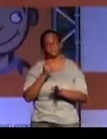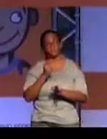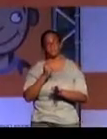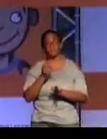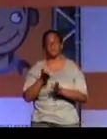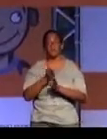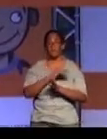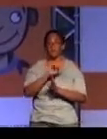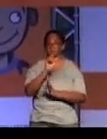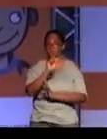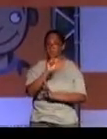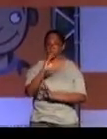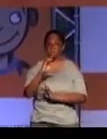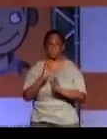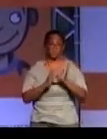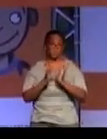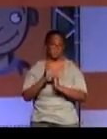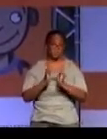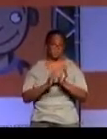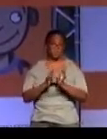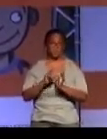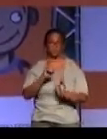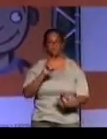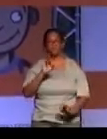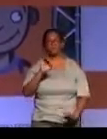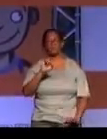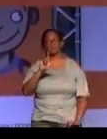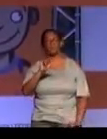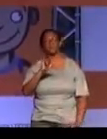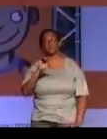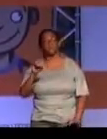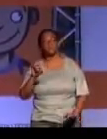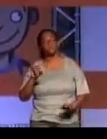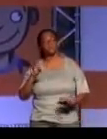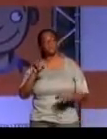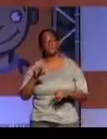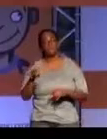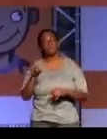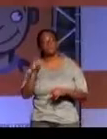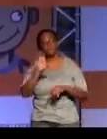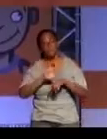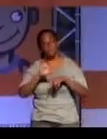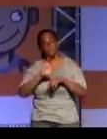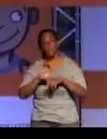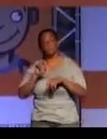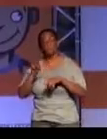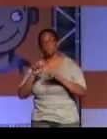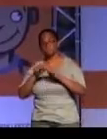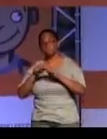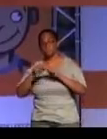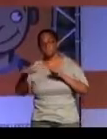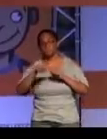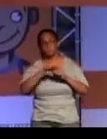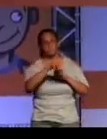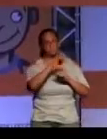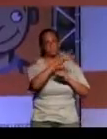de Cristo, por variolação, pústula de varíola transmitida para outra pessoa.